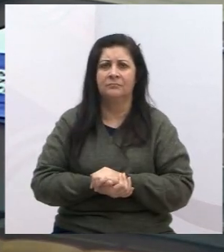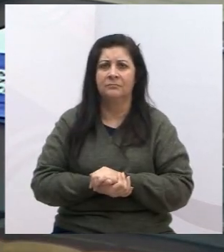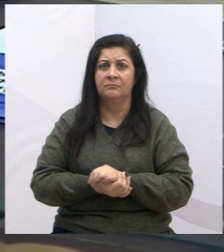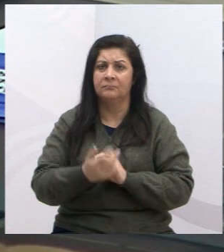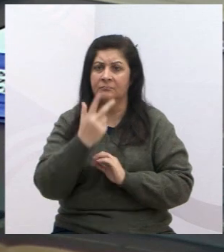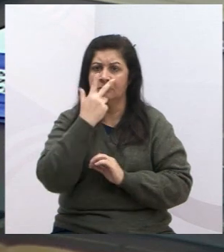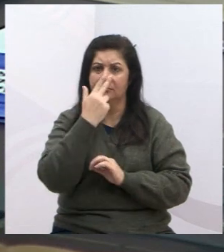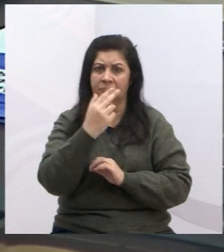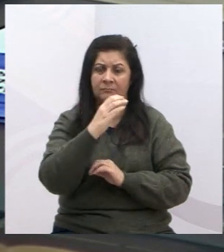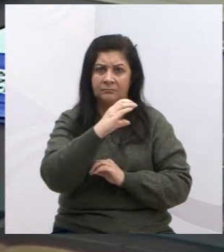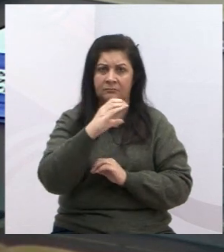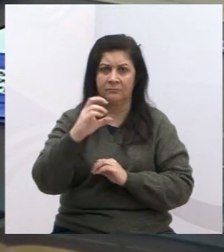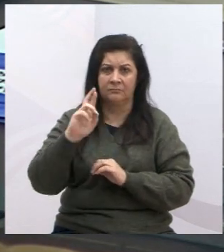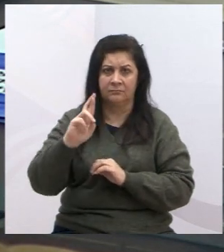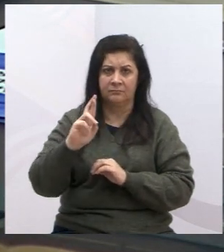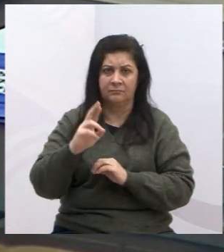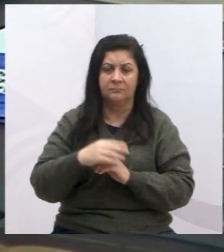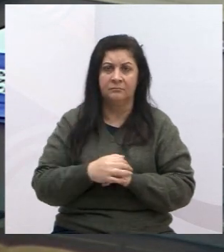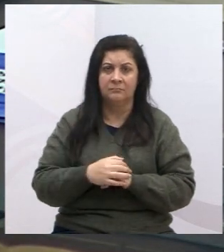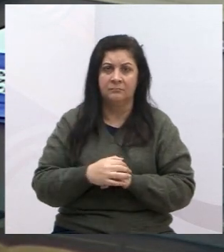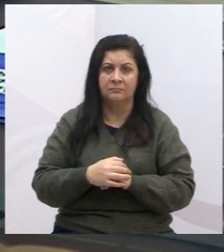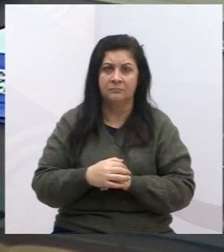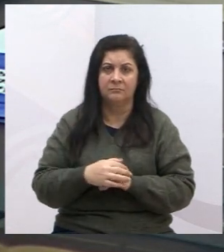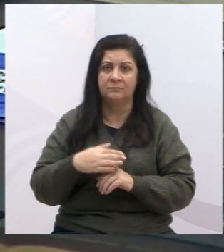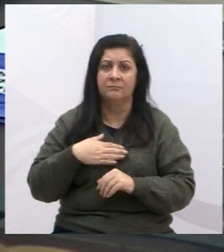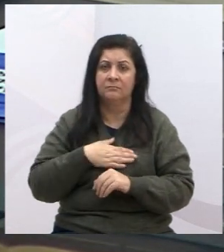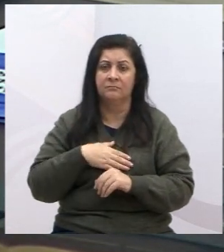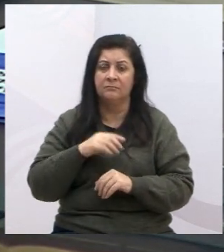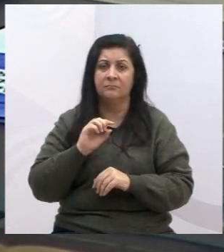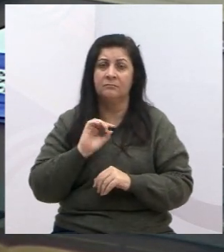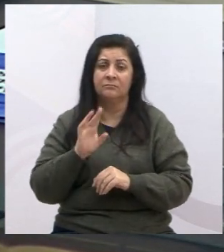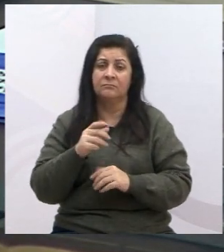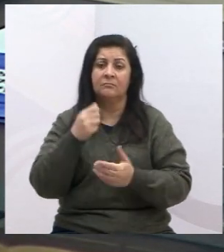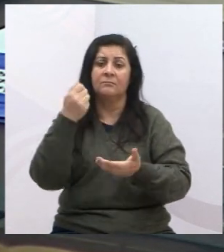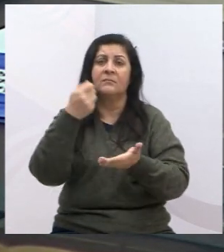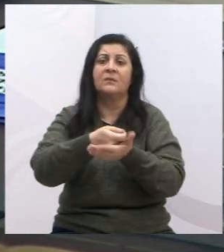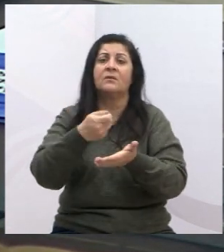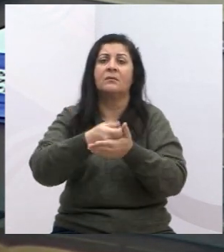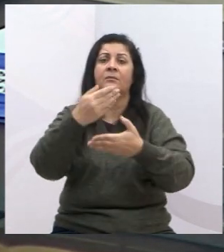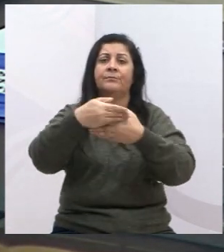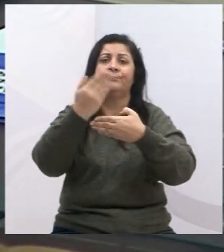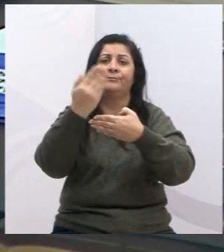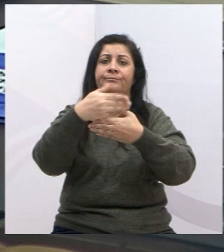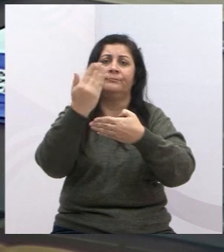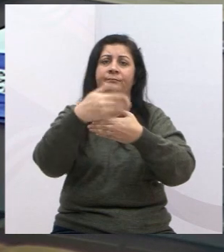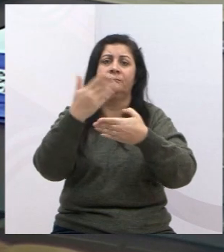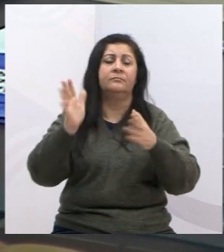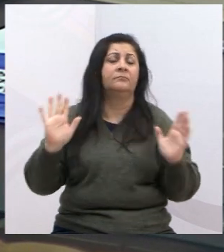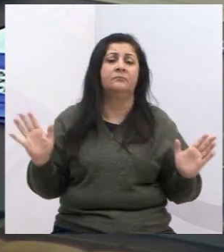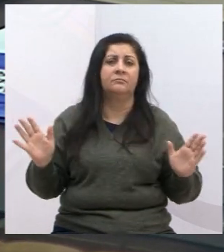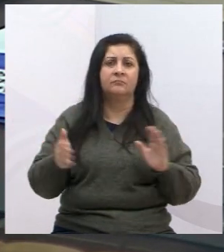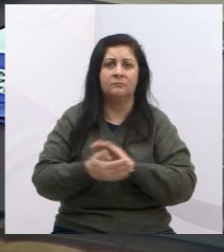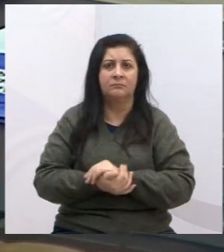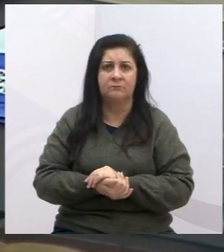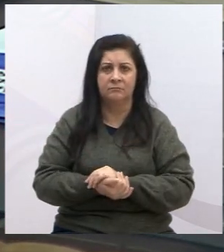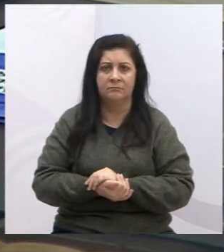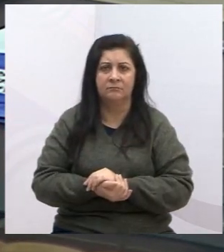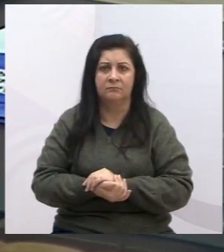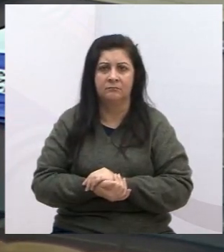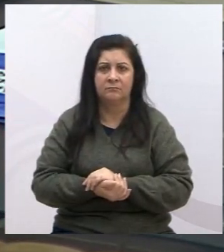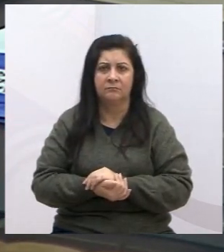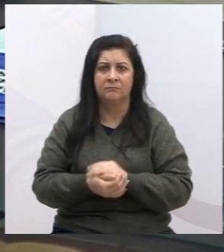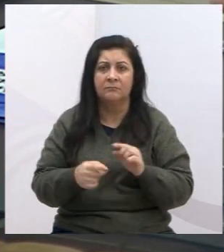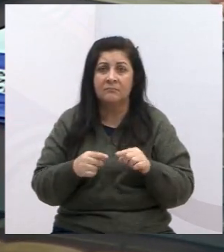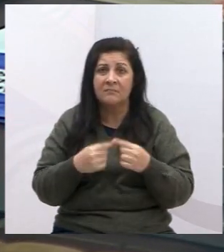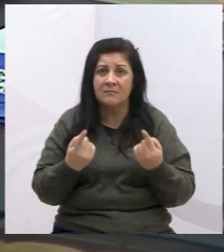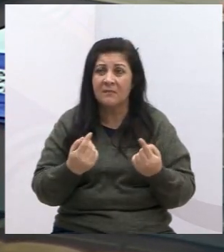CCR Nova Dutra, o que ela gosta aqui no nosso município, é de cobrar pedágio dos trabalhadores daqui, dos carros.